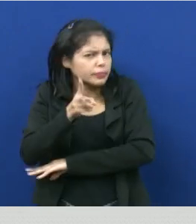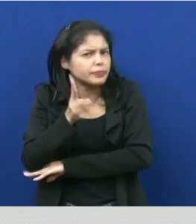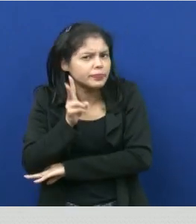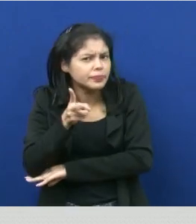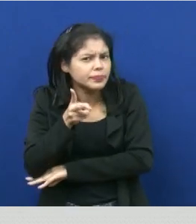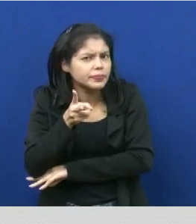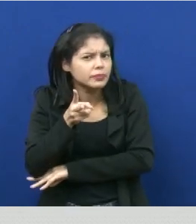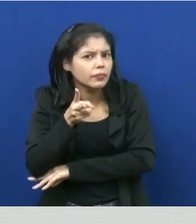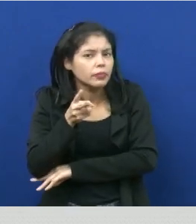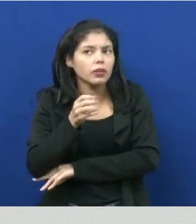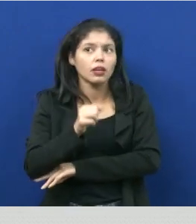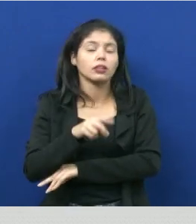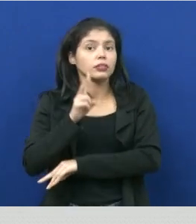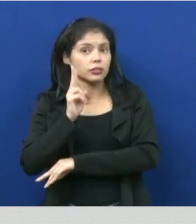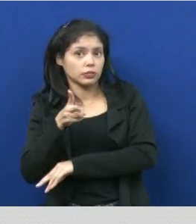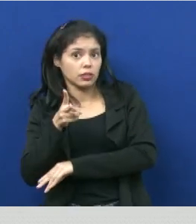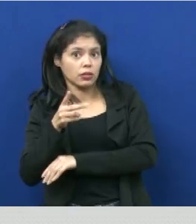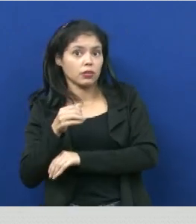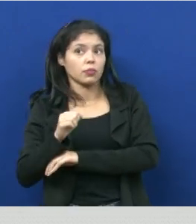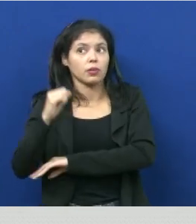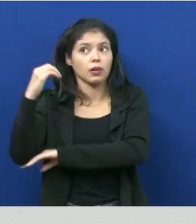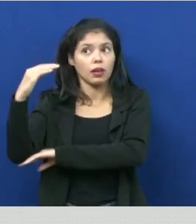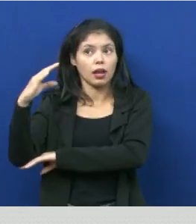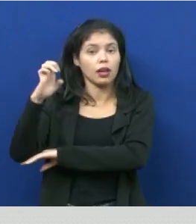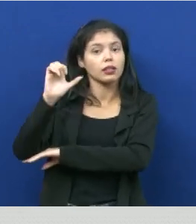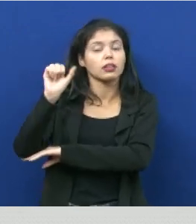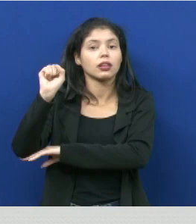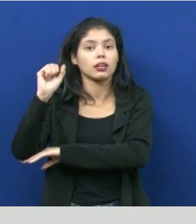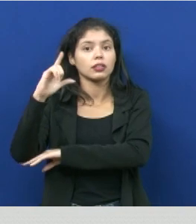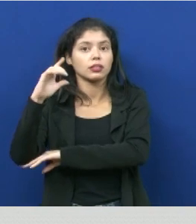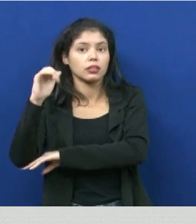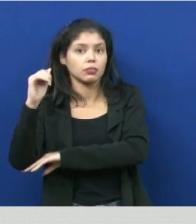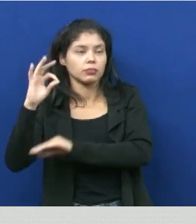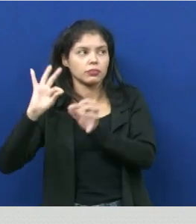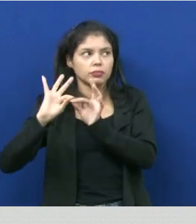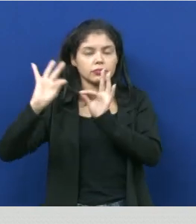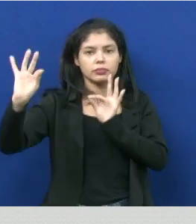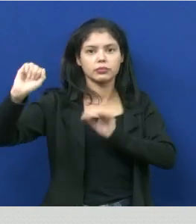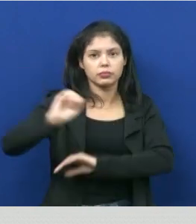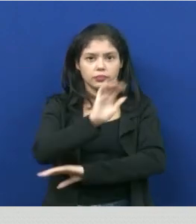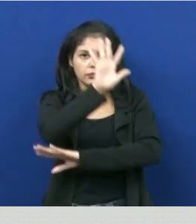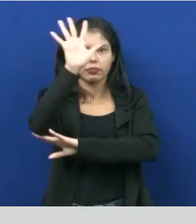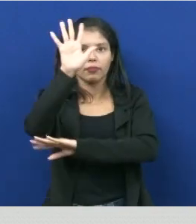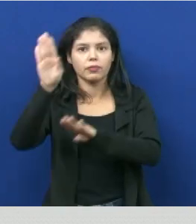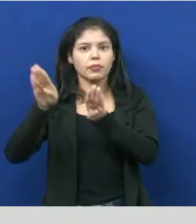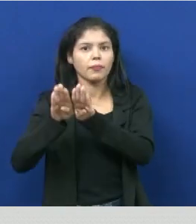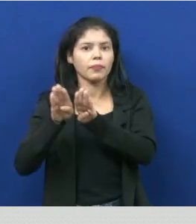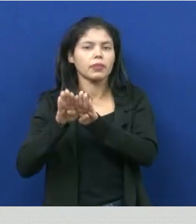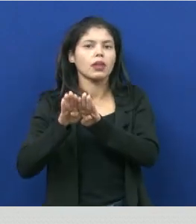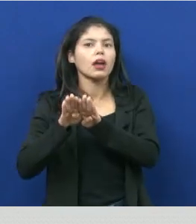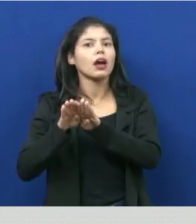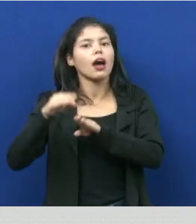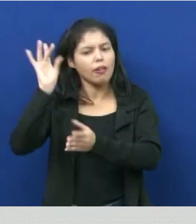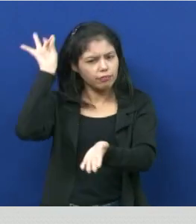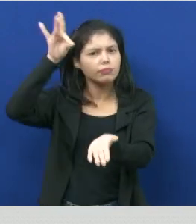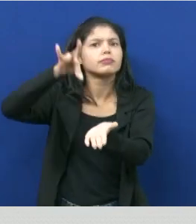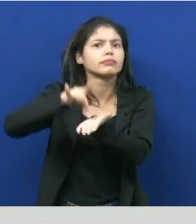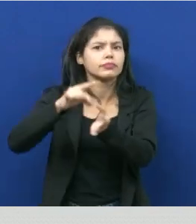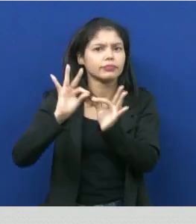mesmas tanto para a medida no mapa quanto para a medida